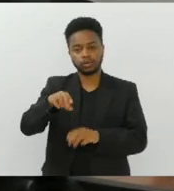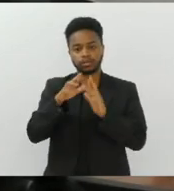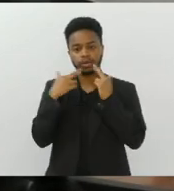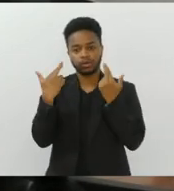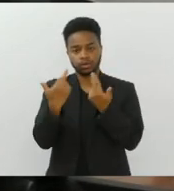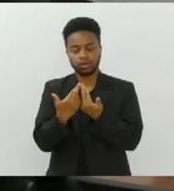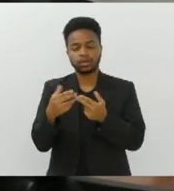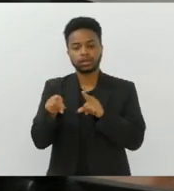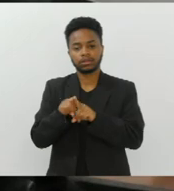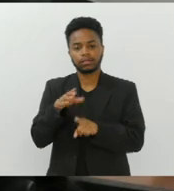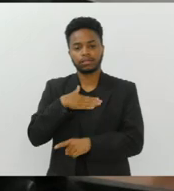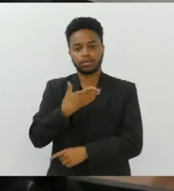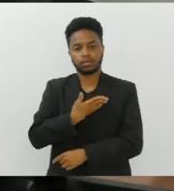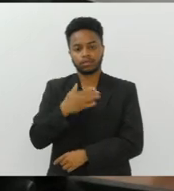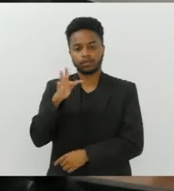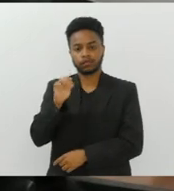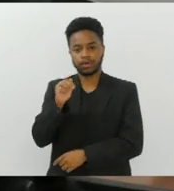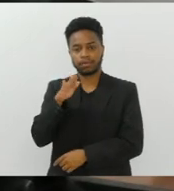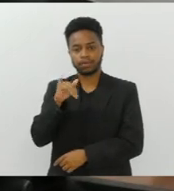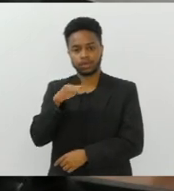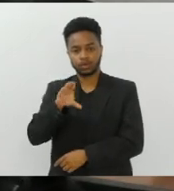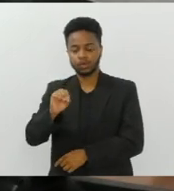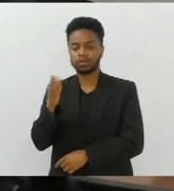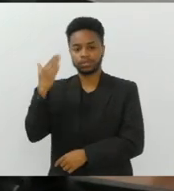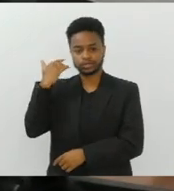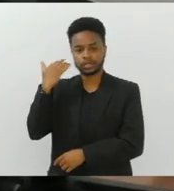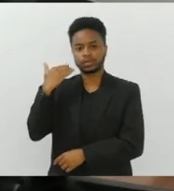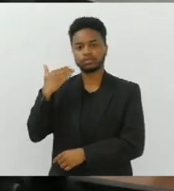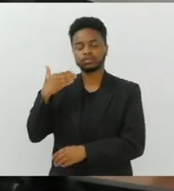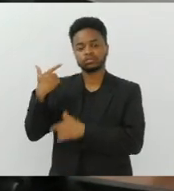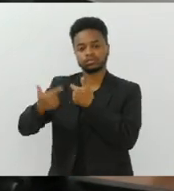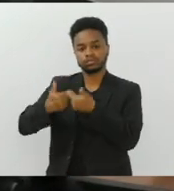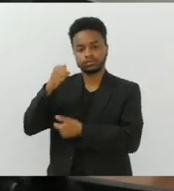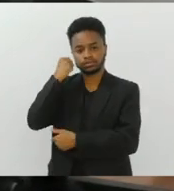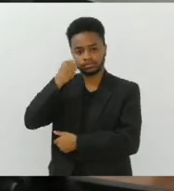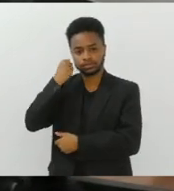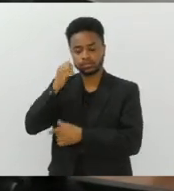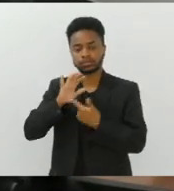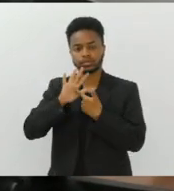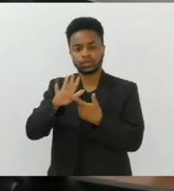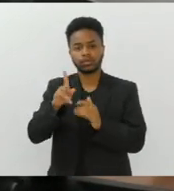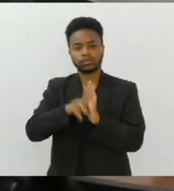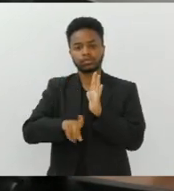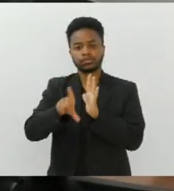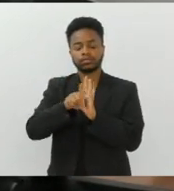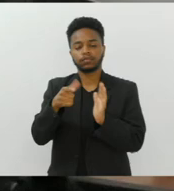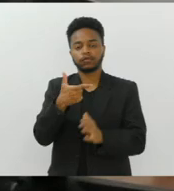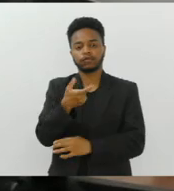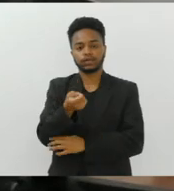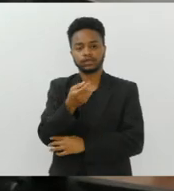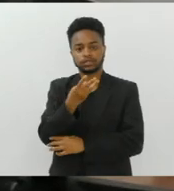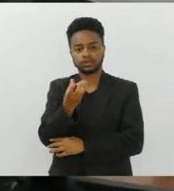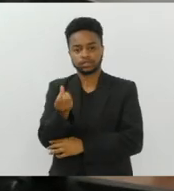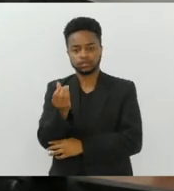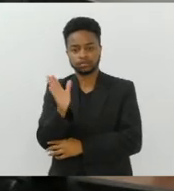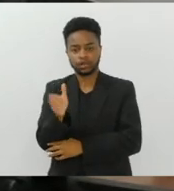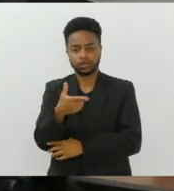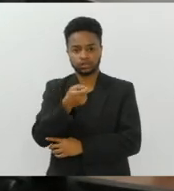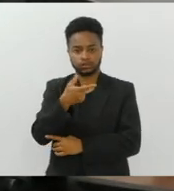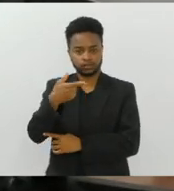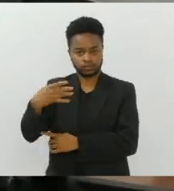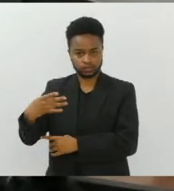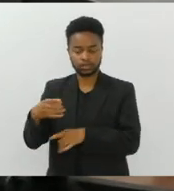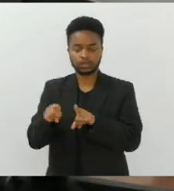querido amigo Fabiano Contarato era o senador, e ele apresenta, então, este PL, que é o PL 2036 de 2024, também deste